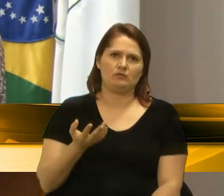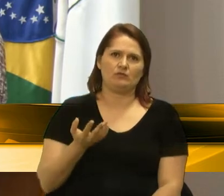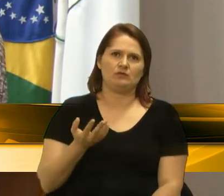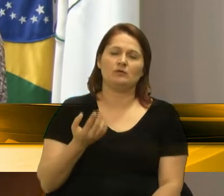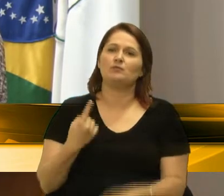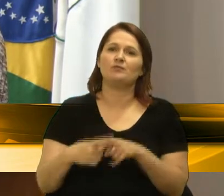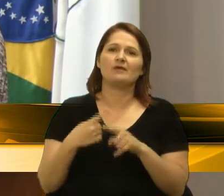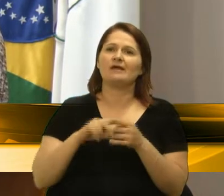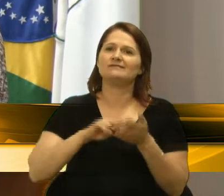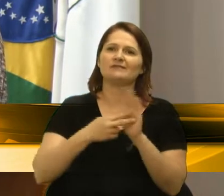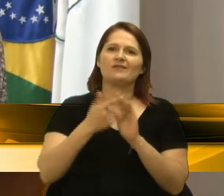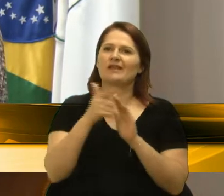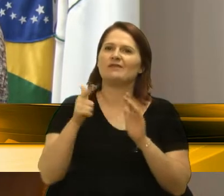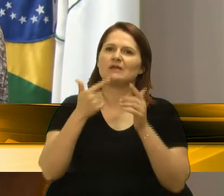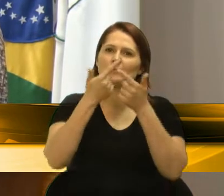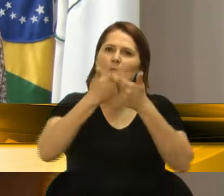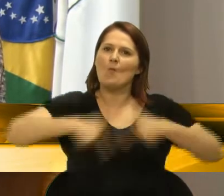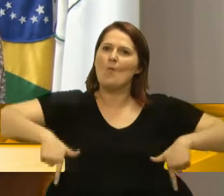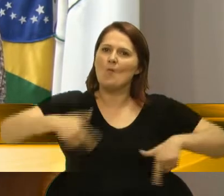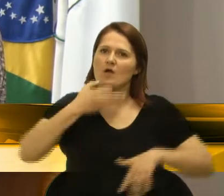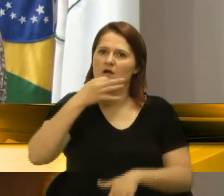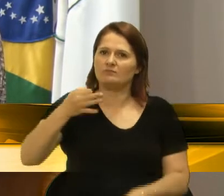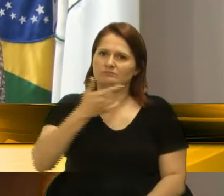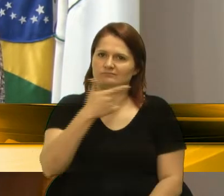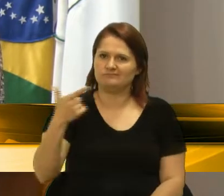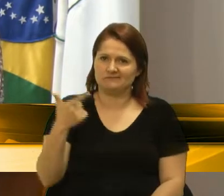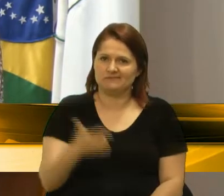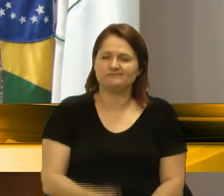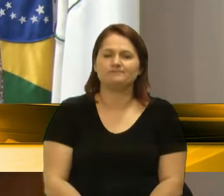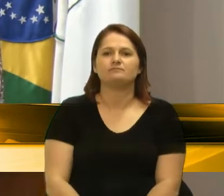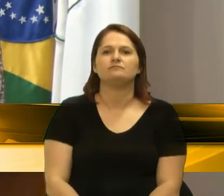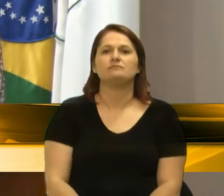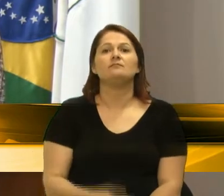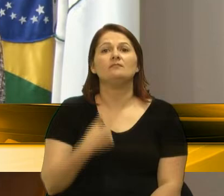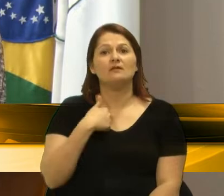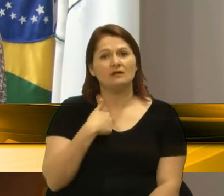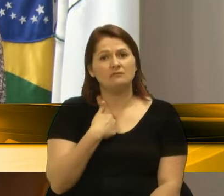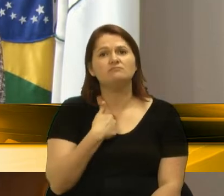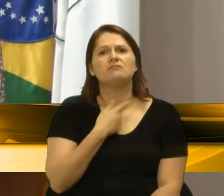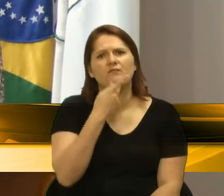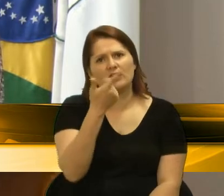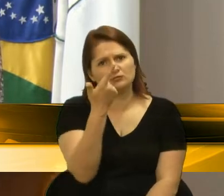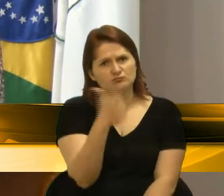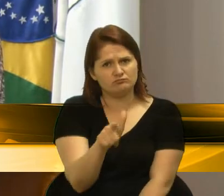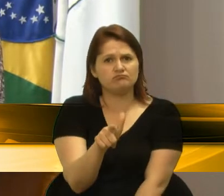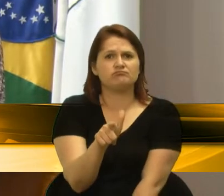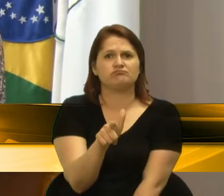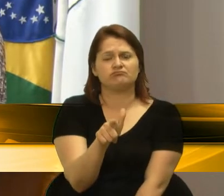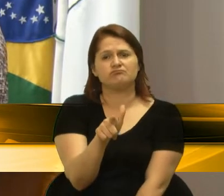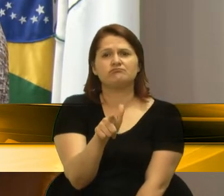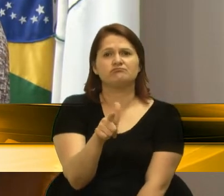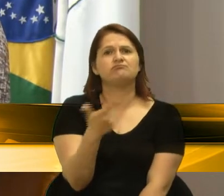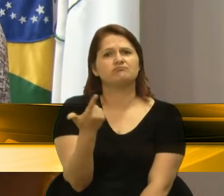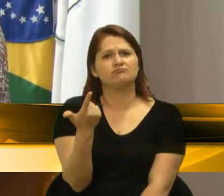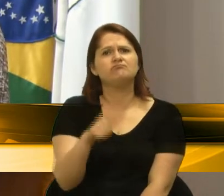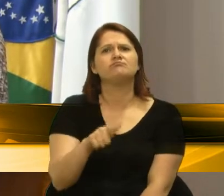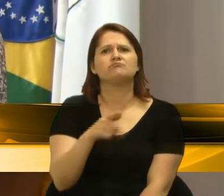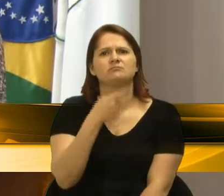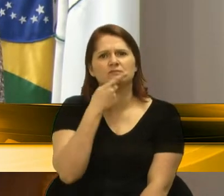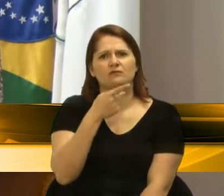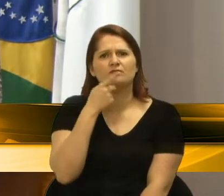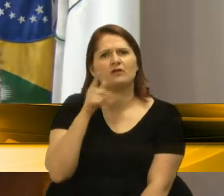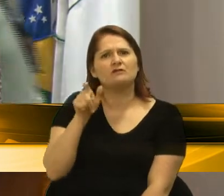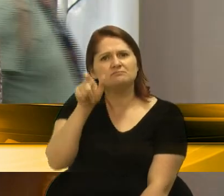parcial. Aqui eu digo novamente que estão investidos novamente na qualidade